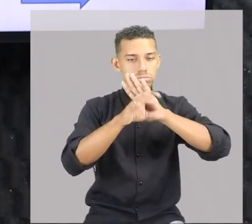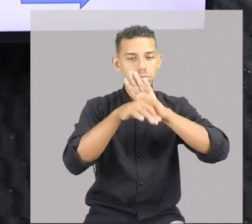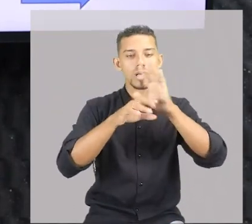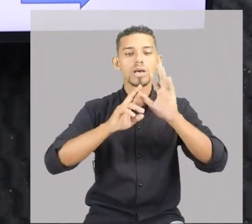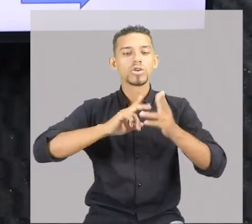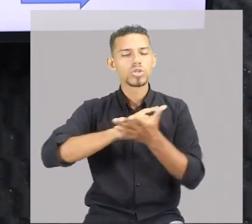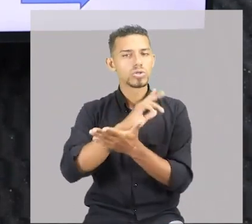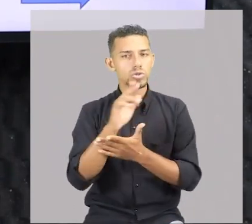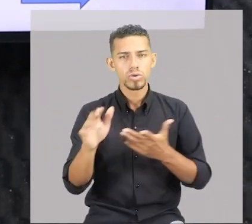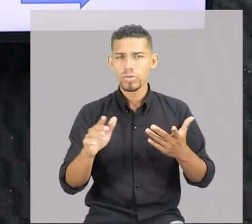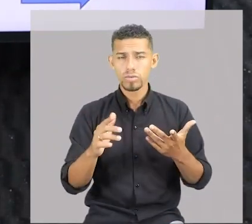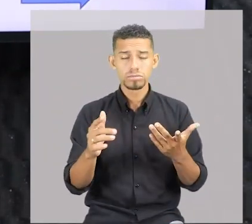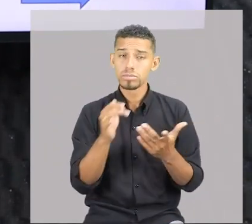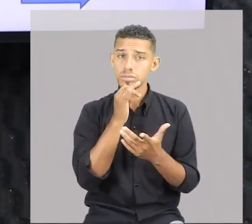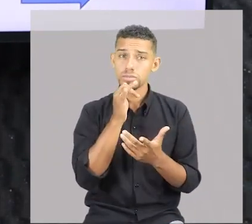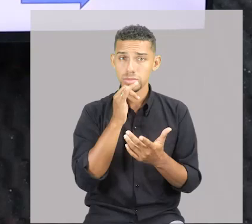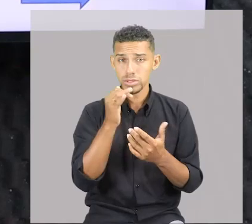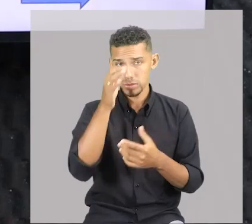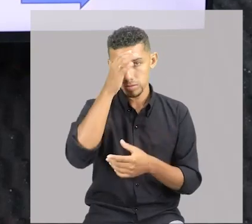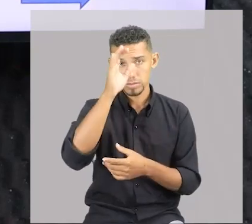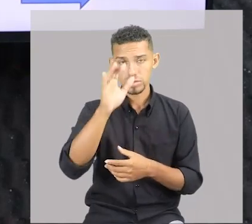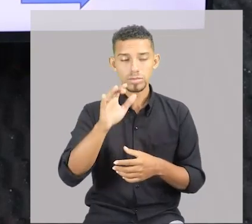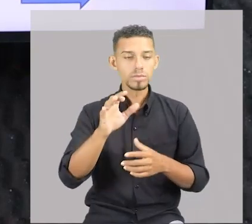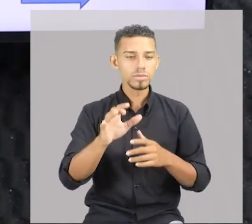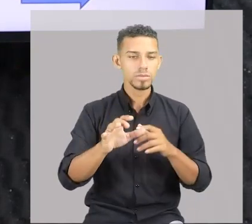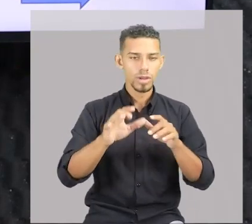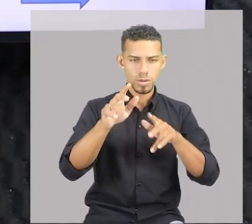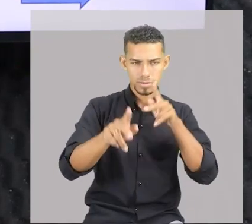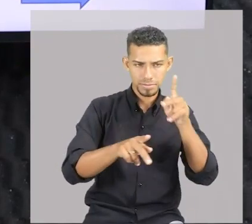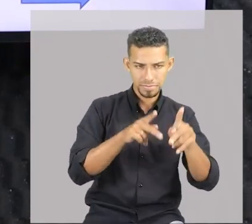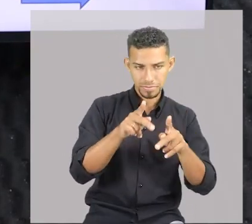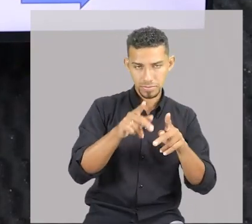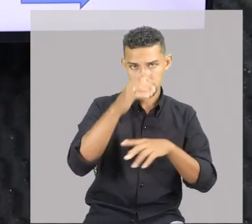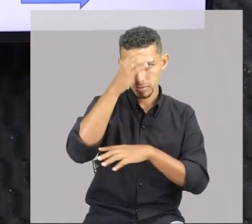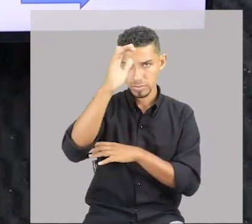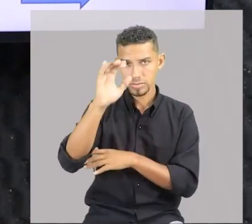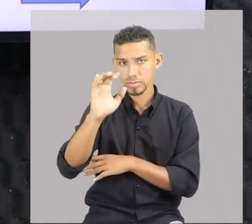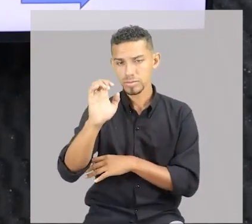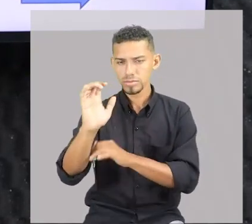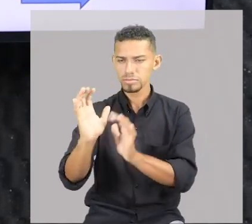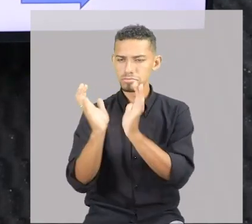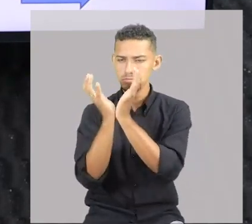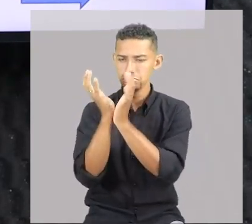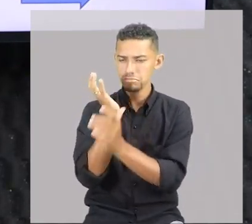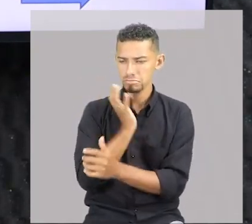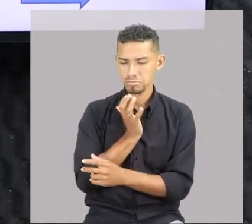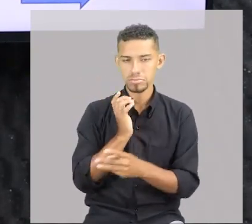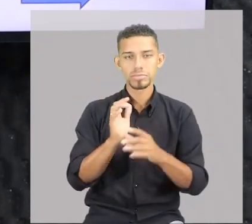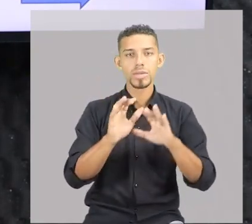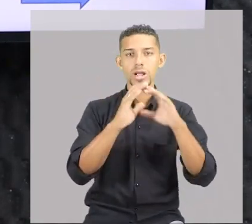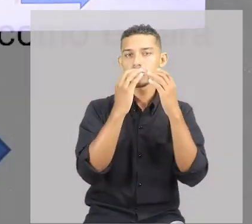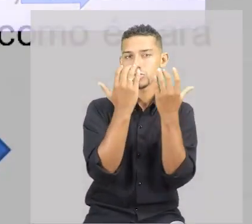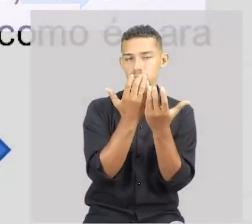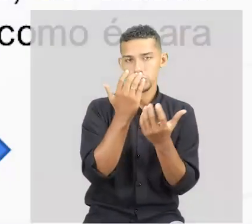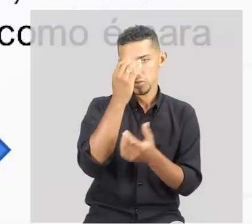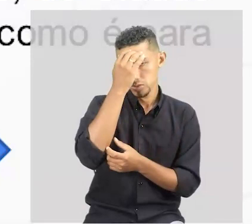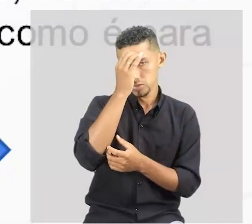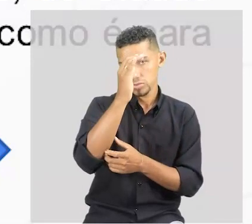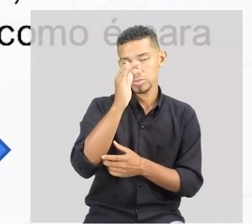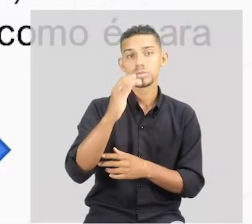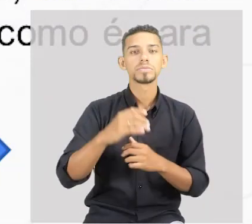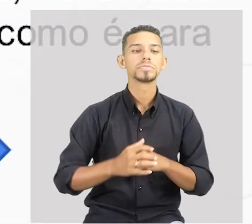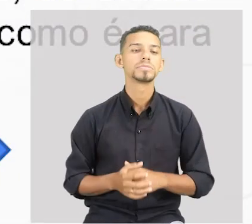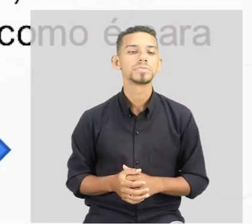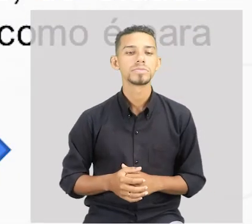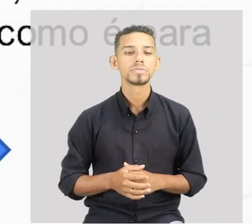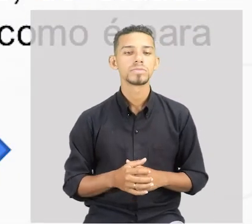às diversas faces da cultura, né? A cultura popular, a cultura erudita e a cultura de massa. Então vamos lá. A gente tem uma